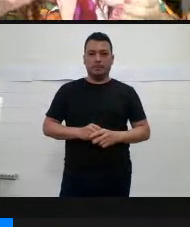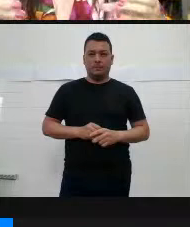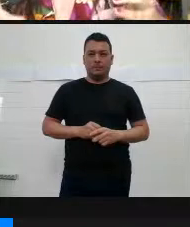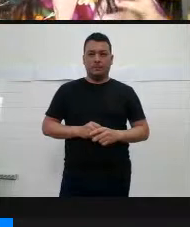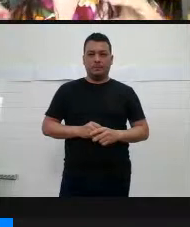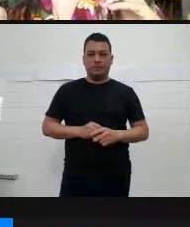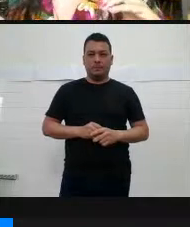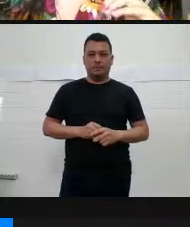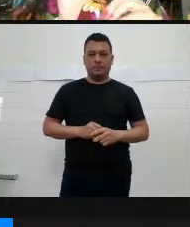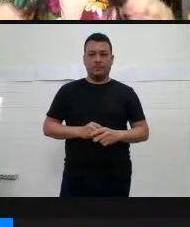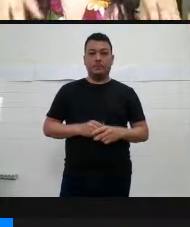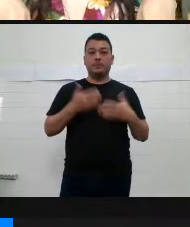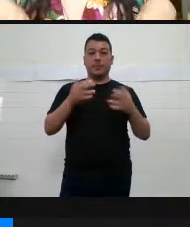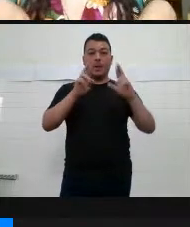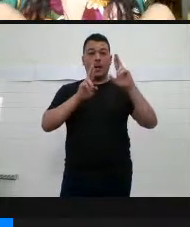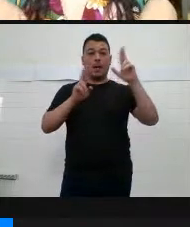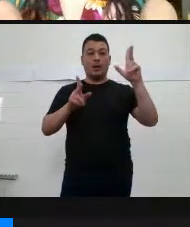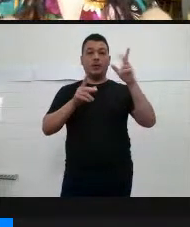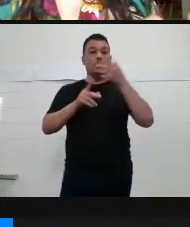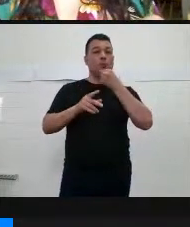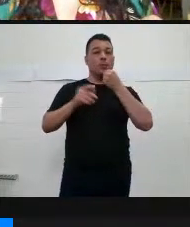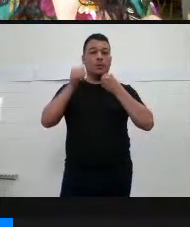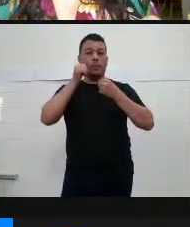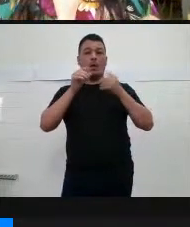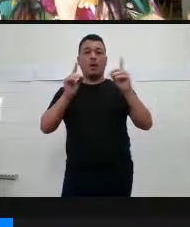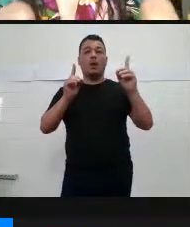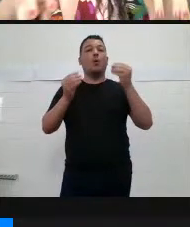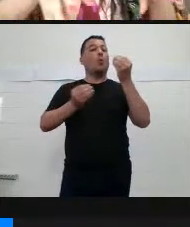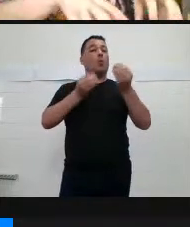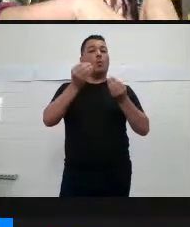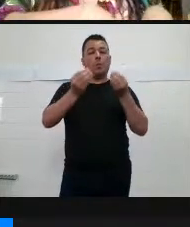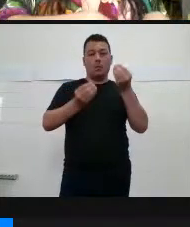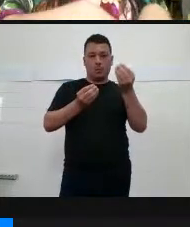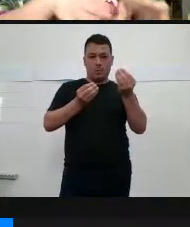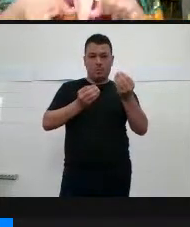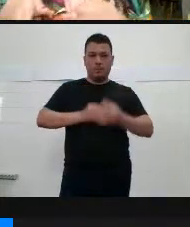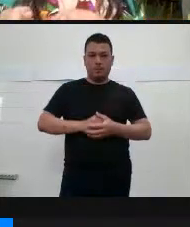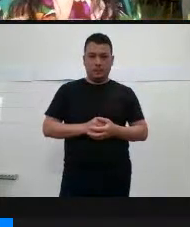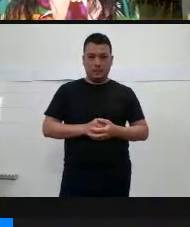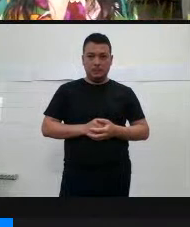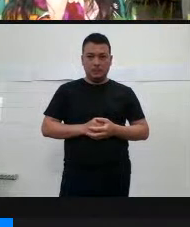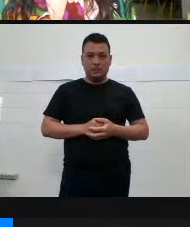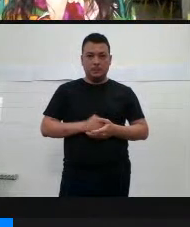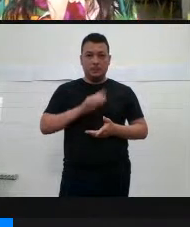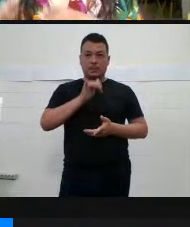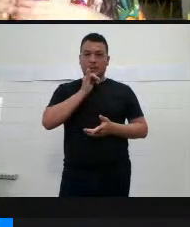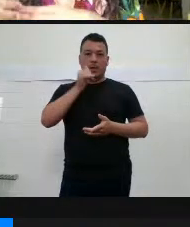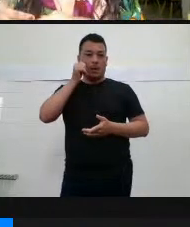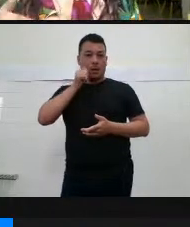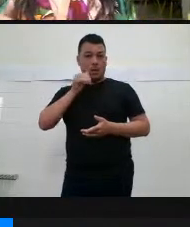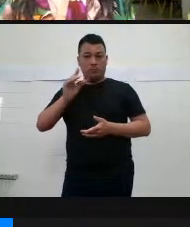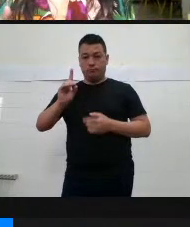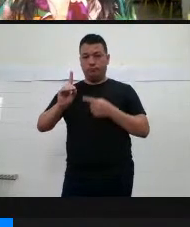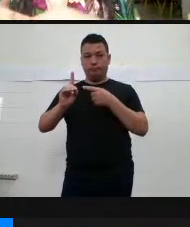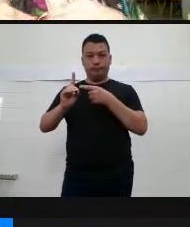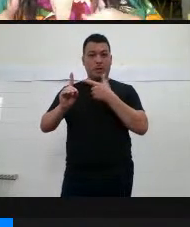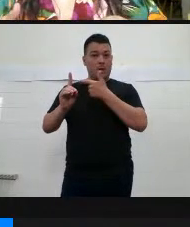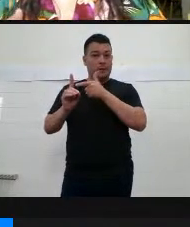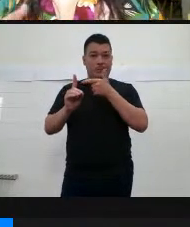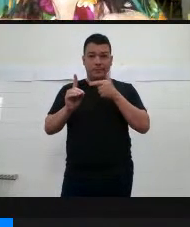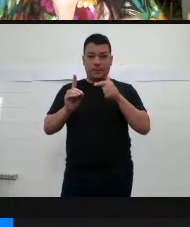A diferença aí vai consistir em quê? Que a mulher, por não